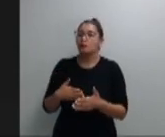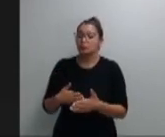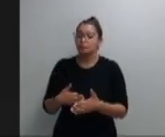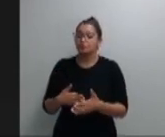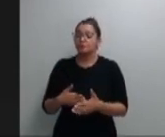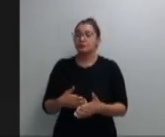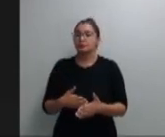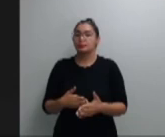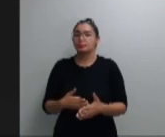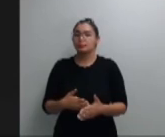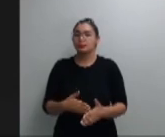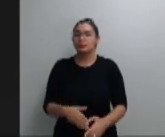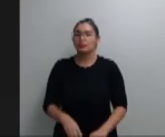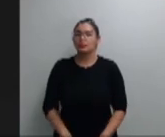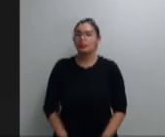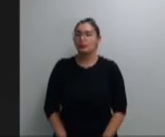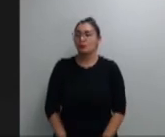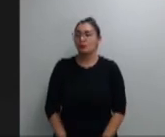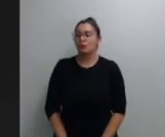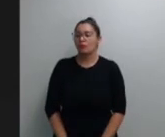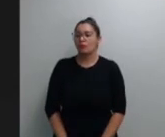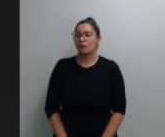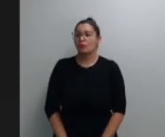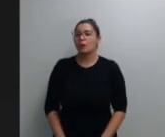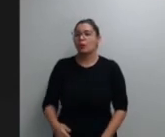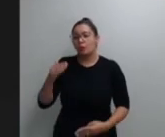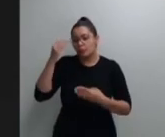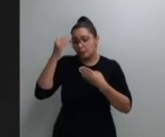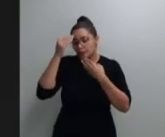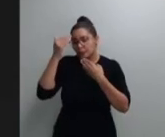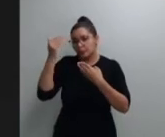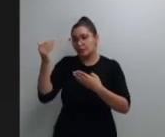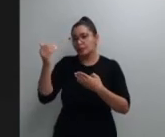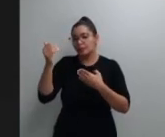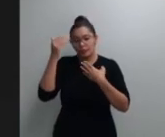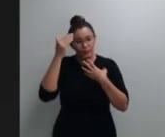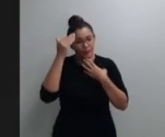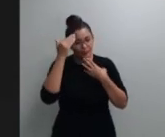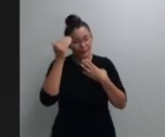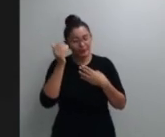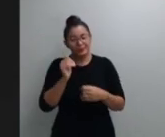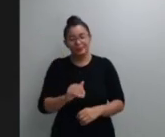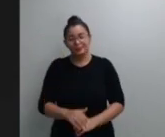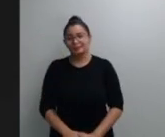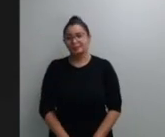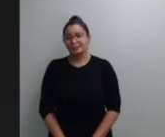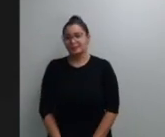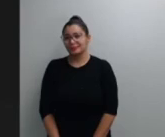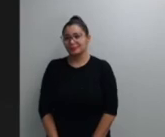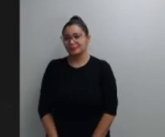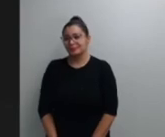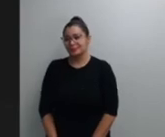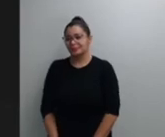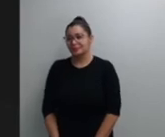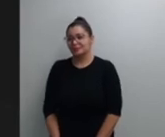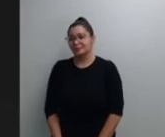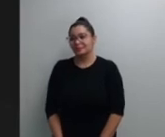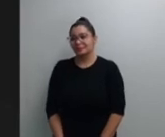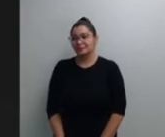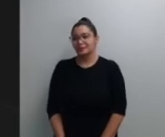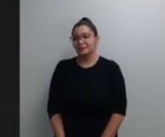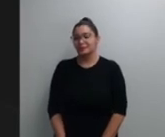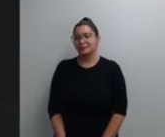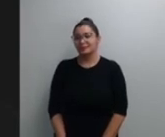em solo brasileiro esse é o ponto obrigado ministro Napoleão eu devolvo a palavra que eu tomei aí por a parte obrigado ministro